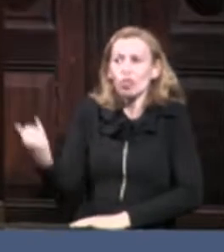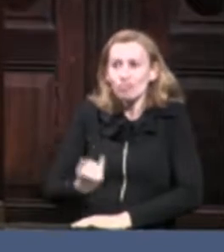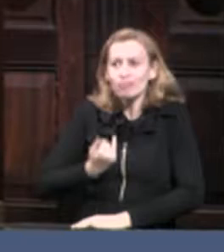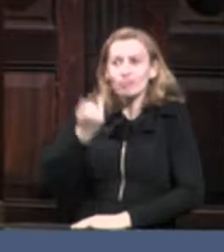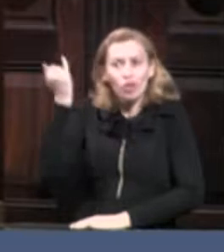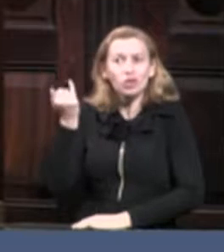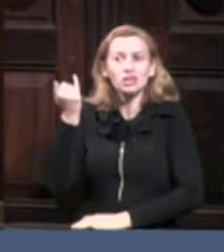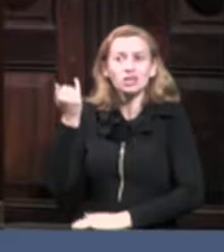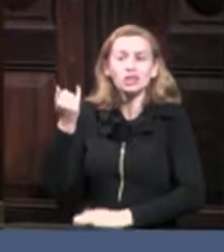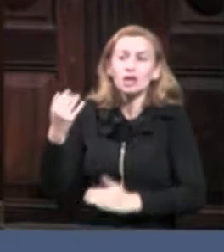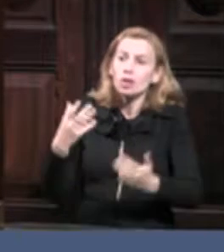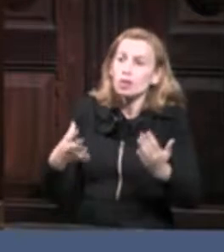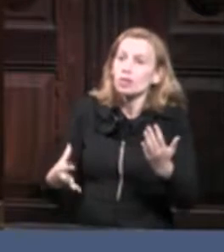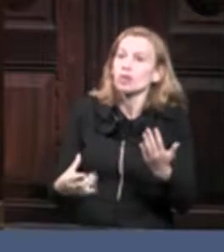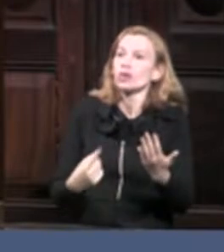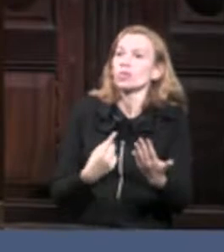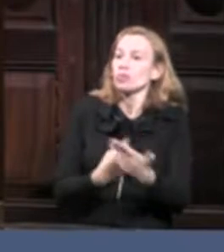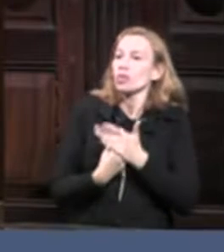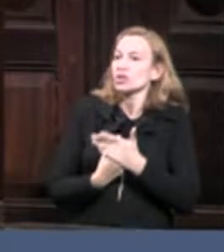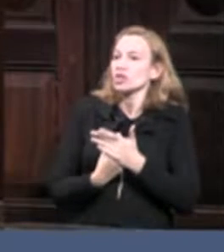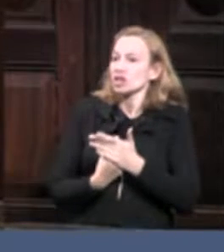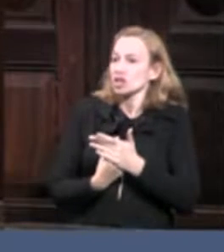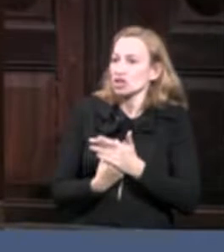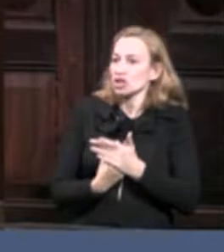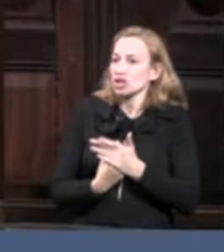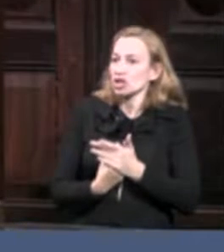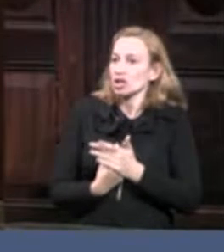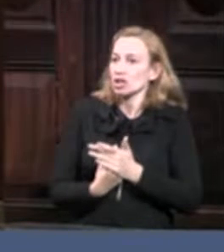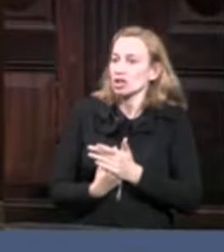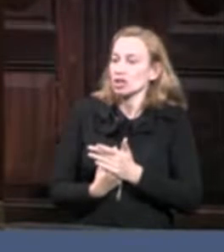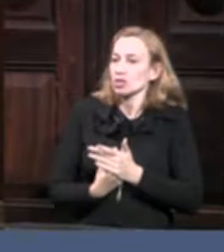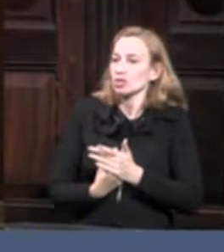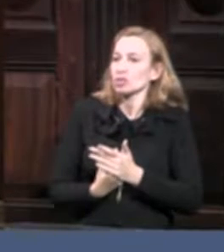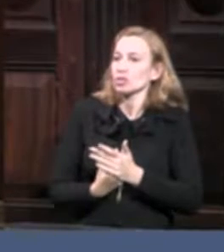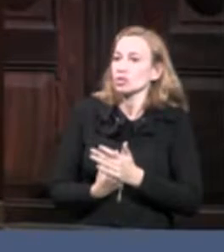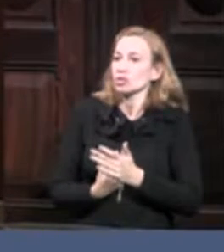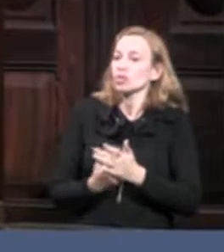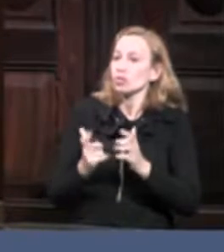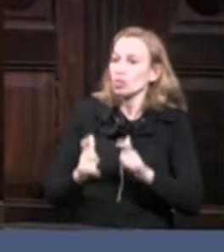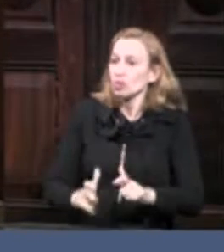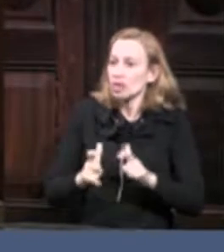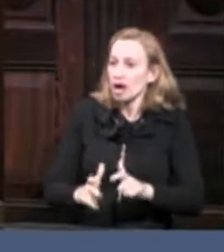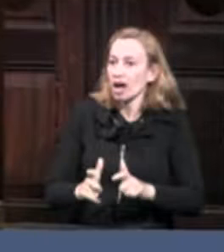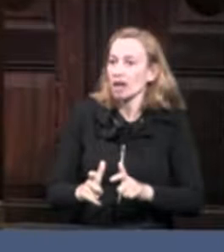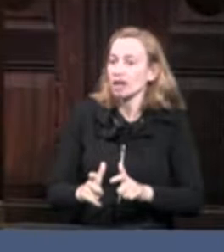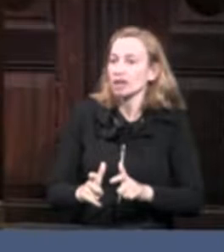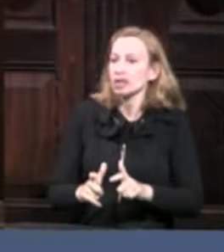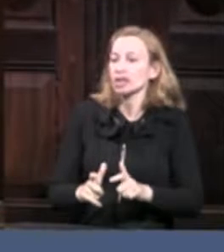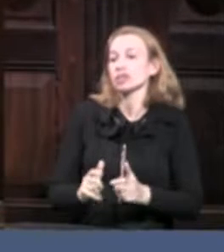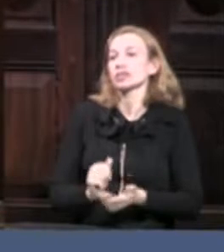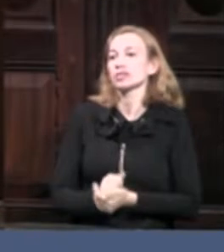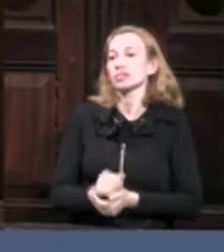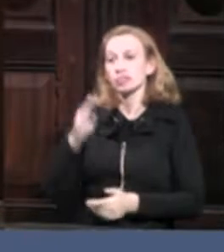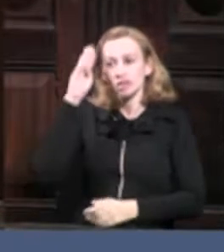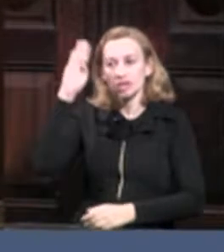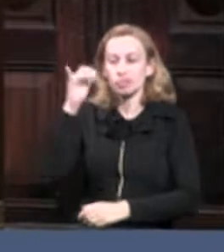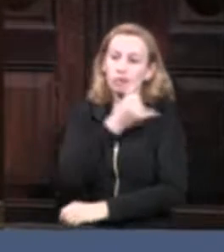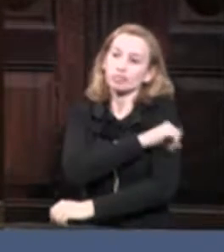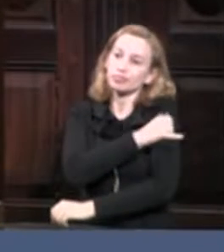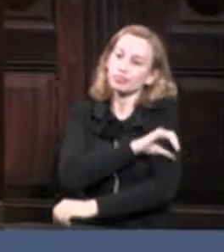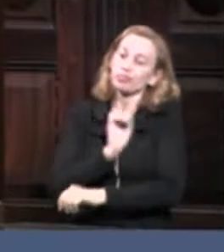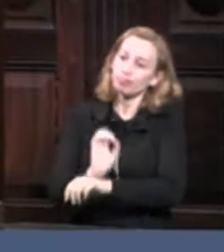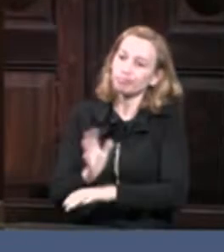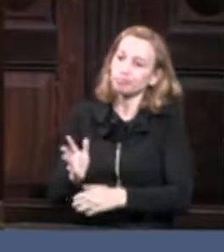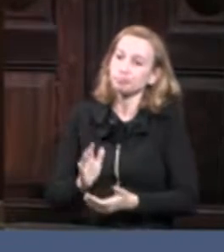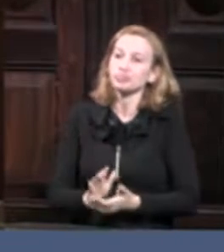planejar a mobilidade urbana nesse conjunto de cidades, inclusive na cidade do Rio de Janeiro. Com esse